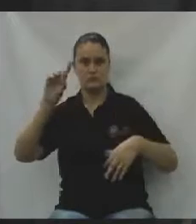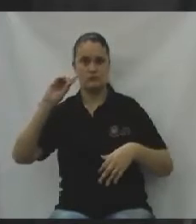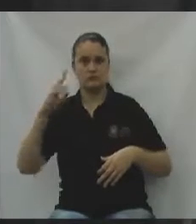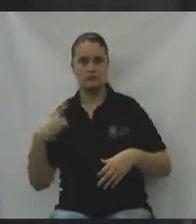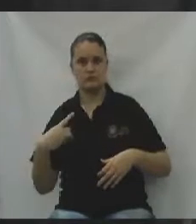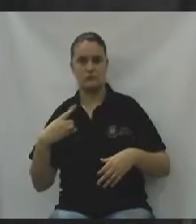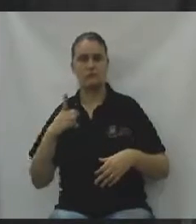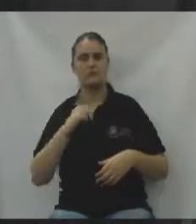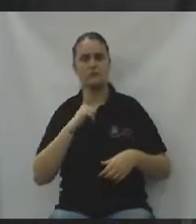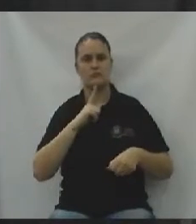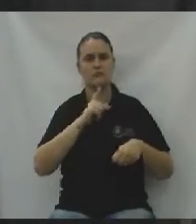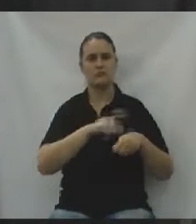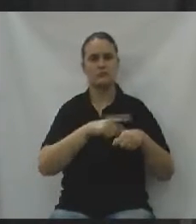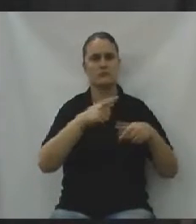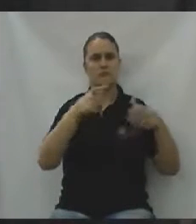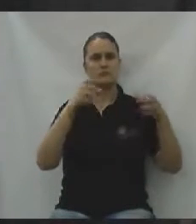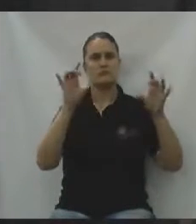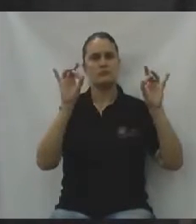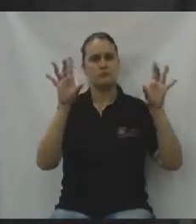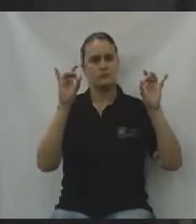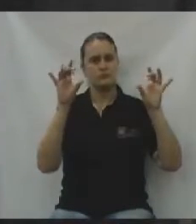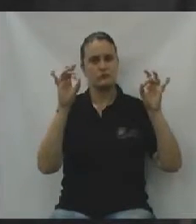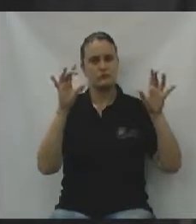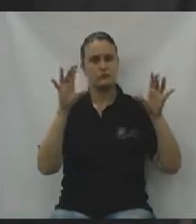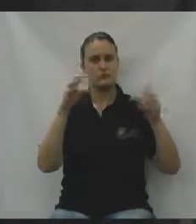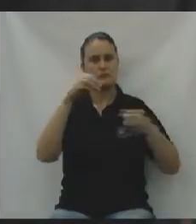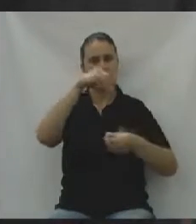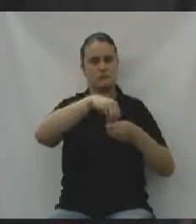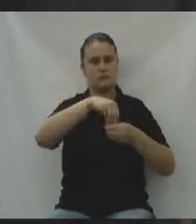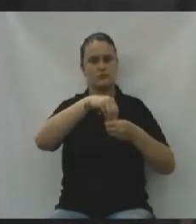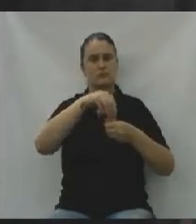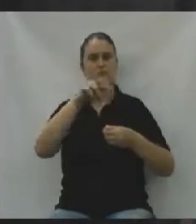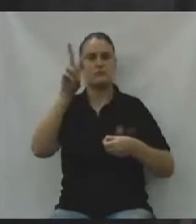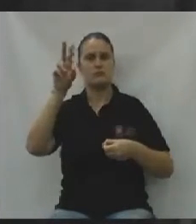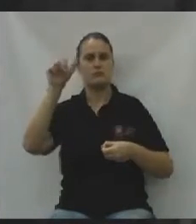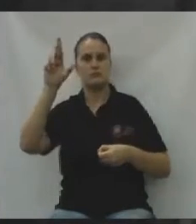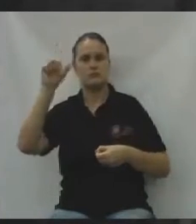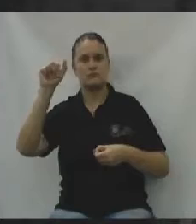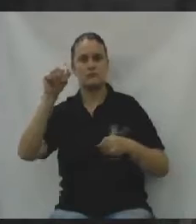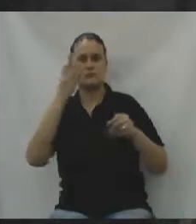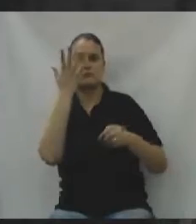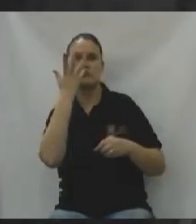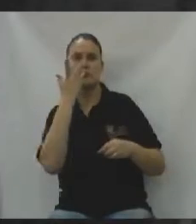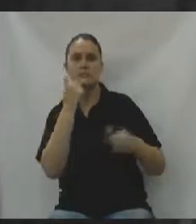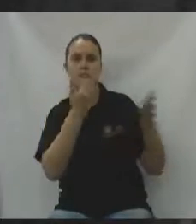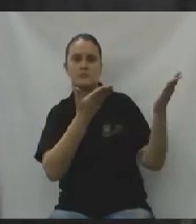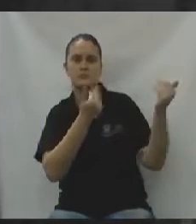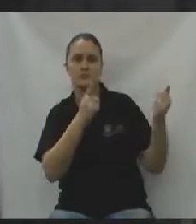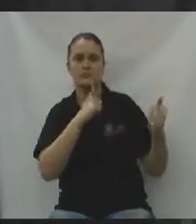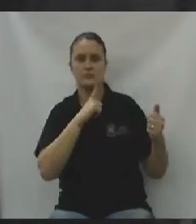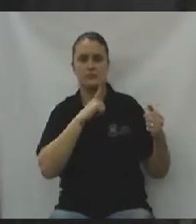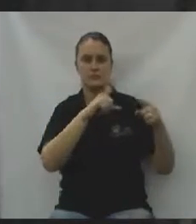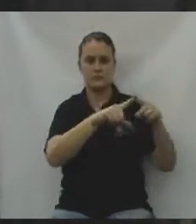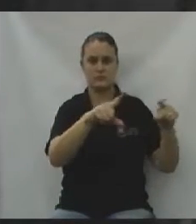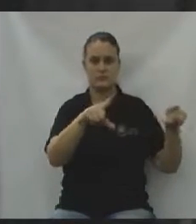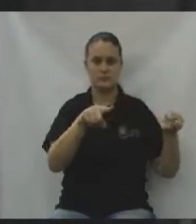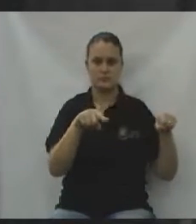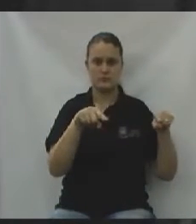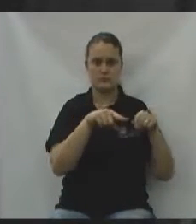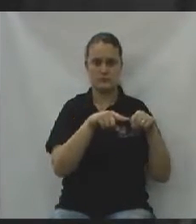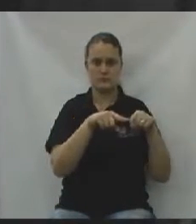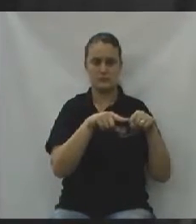abriu um espaço específico para que dentro da Vara da Infância tenha uma sala aonde